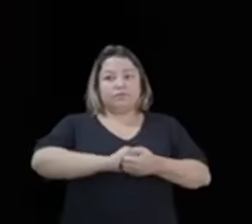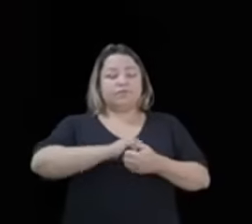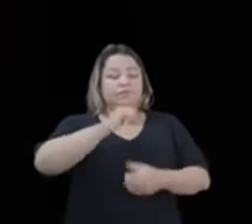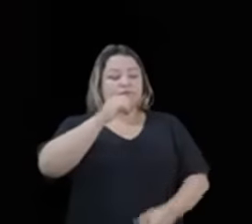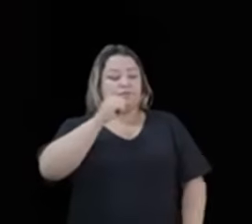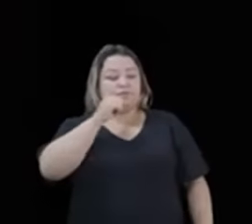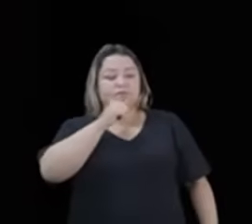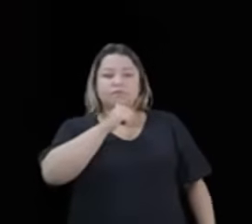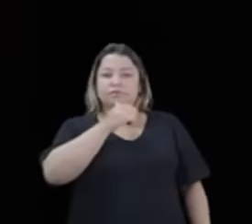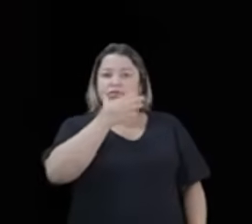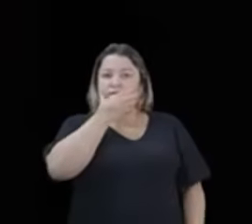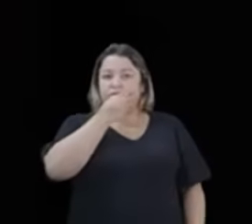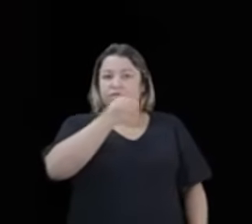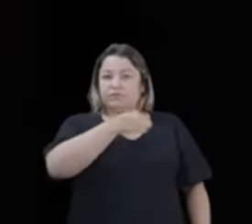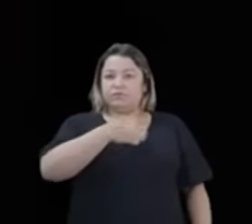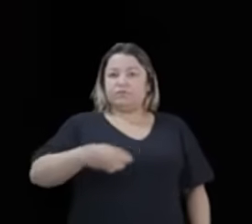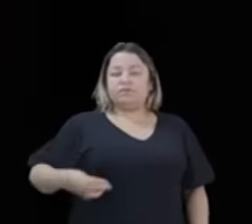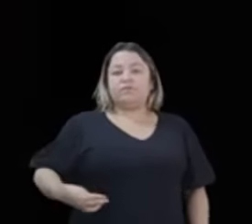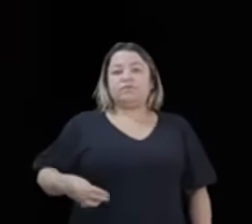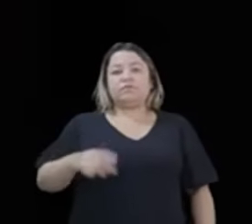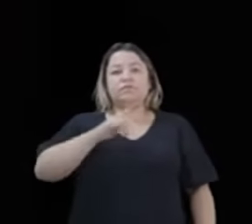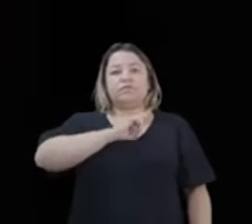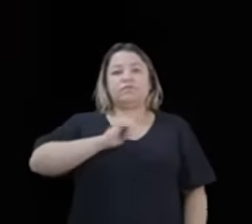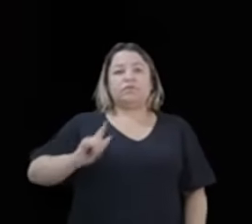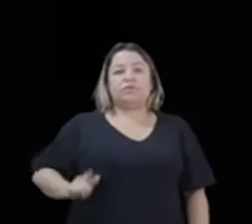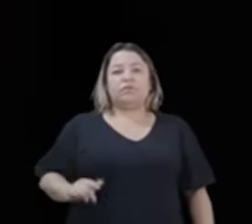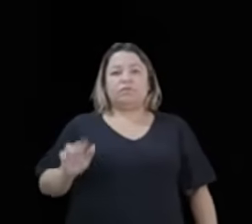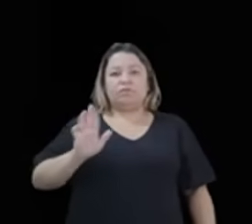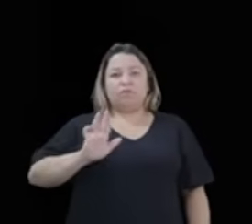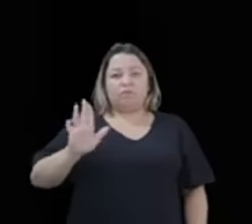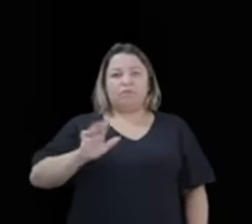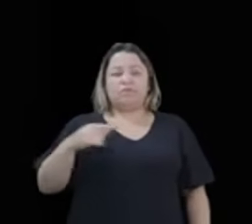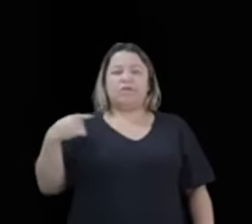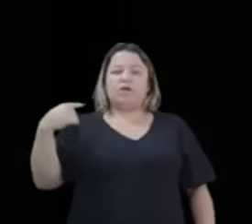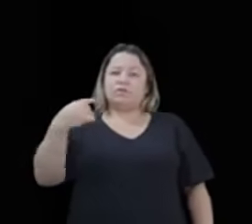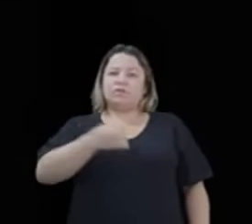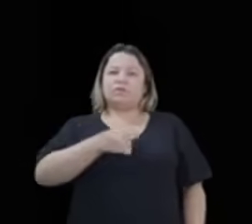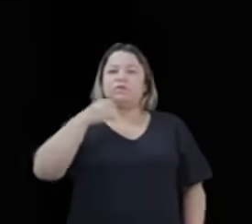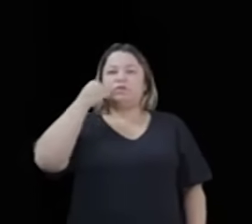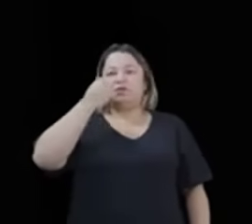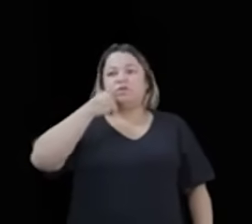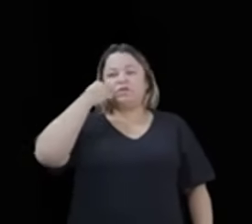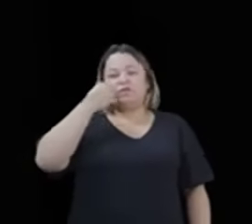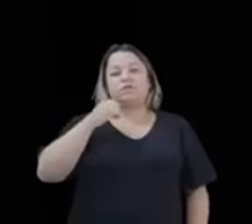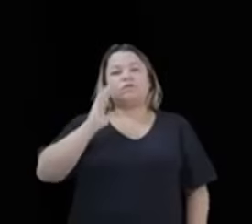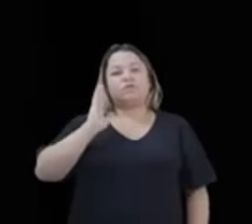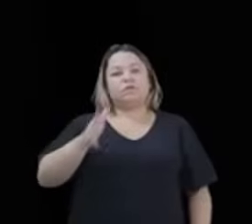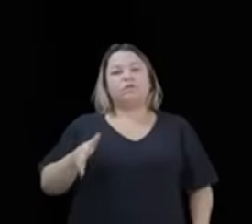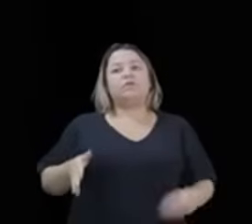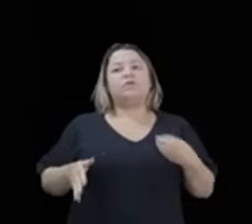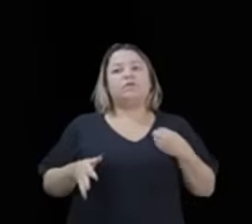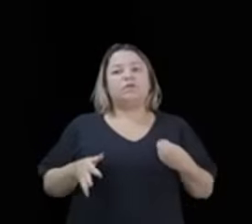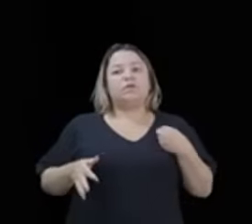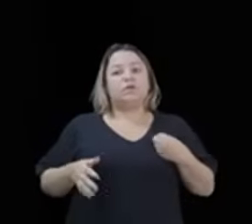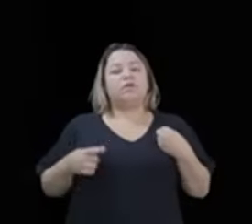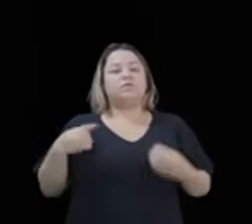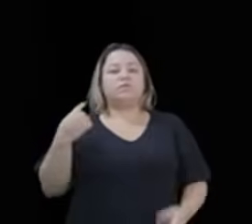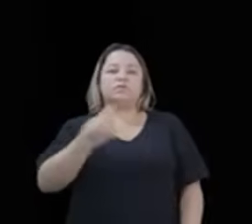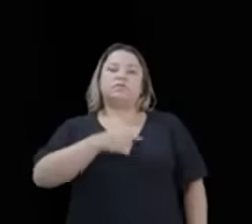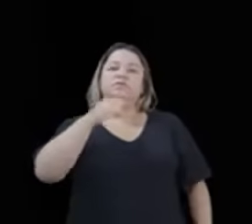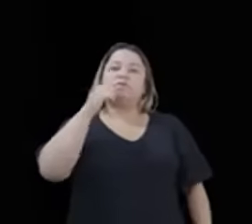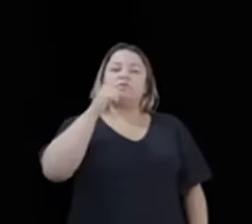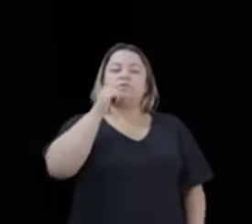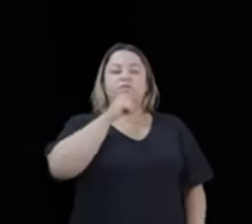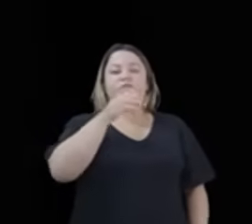ministras e aos ministros do governo do presidente Lula, aos nossos senadores que estão aqui, as nossas deputadas